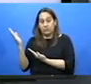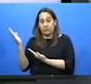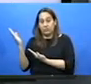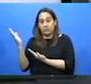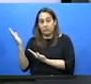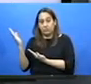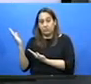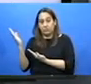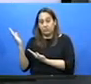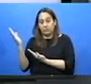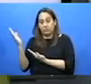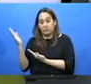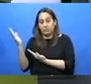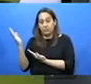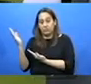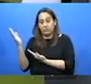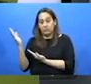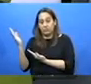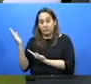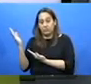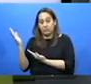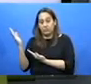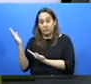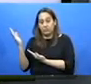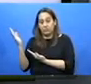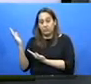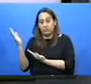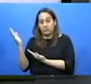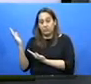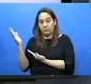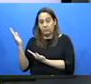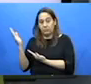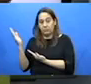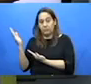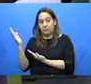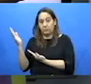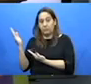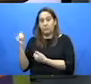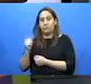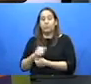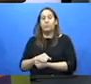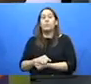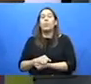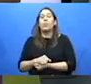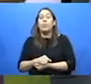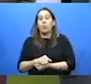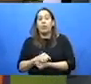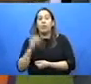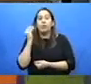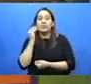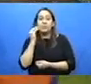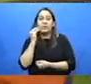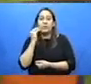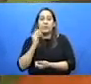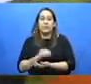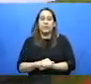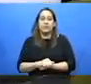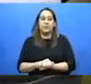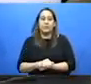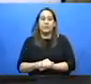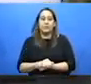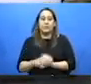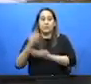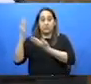florzinhas, corantes e aqui cada uma mergulhada em um copo com água, certo? Segunda